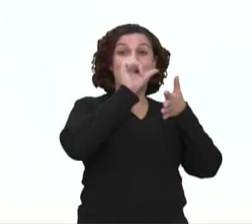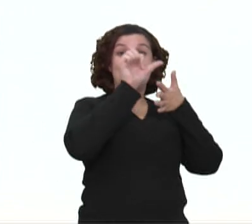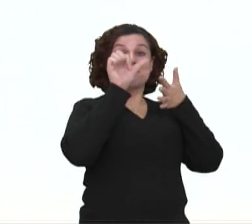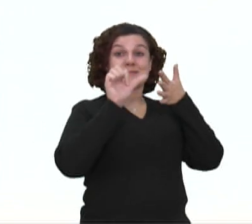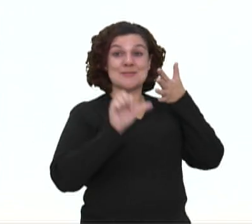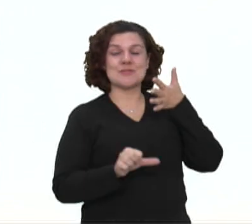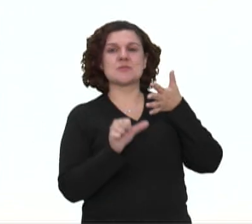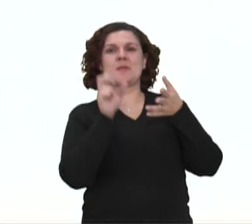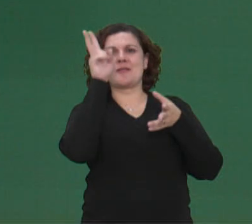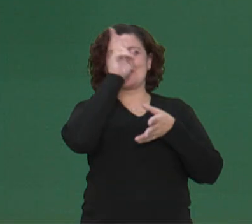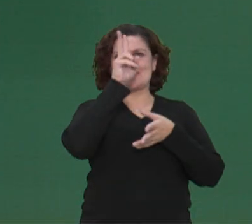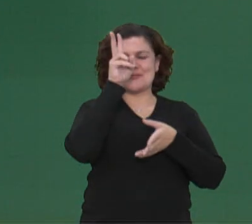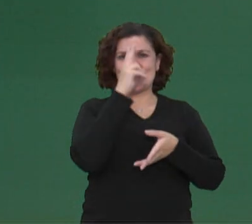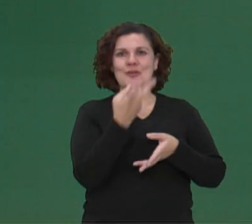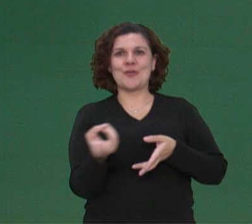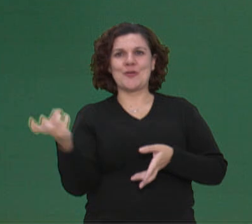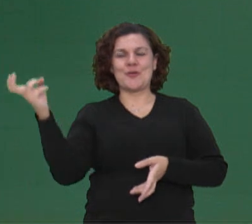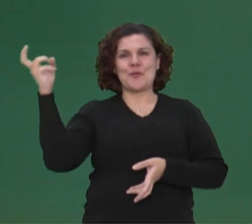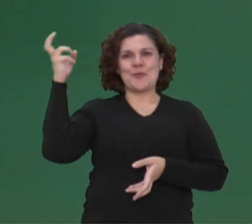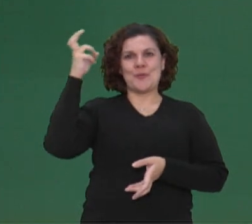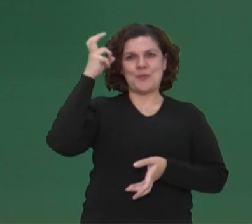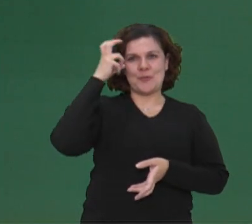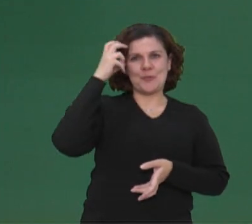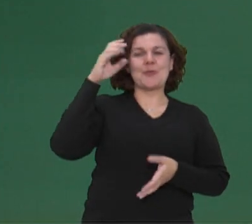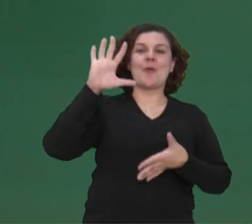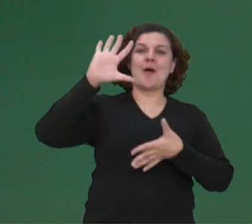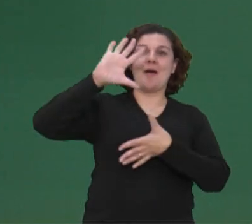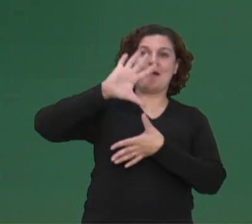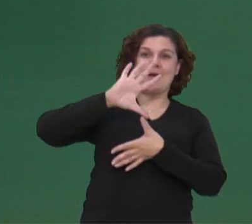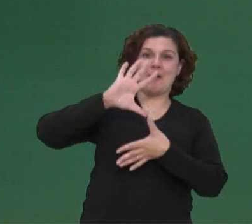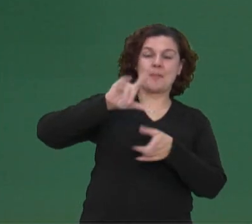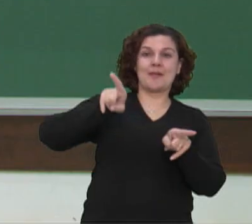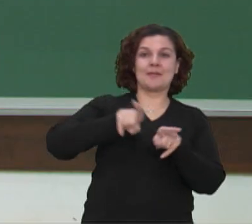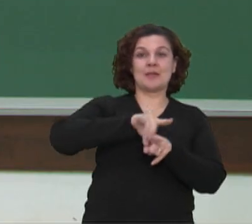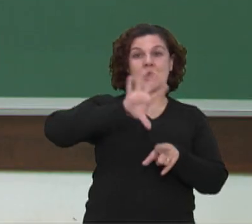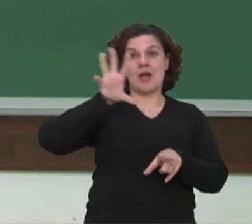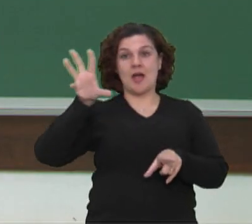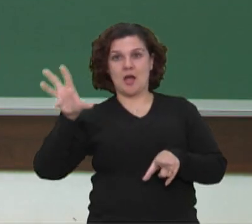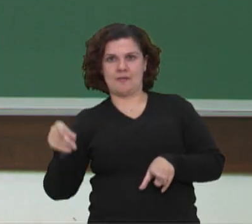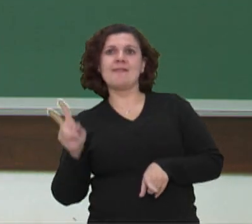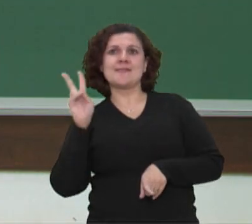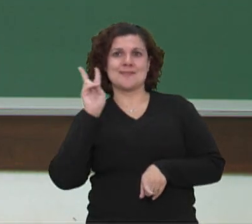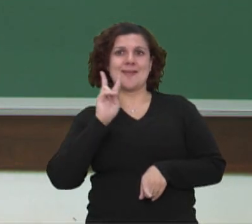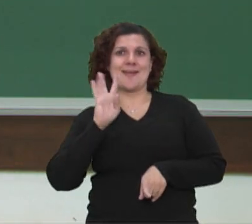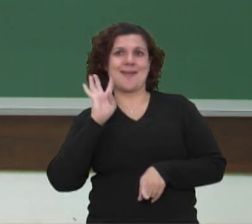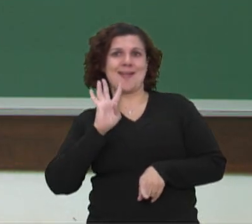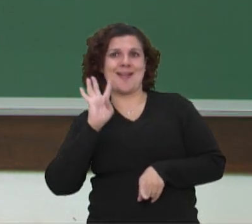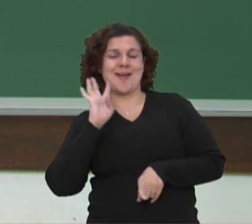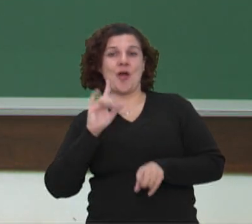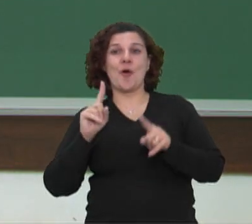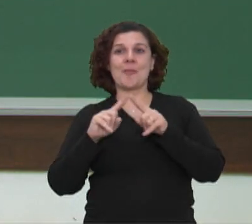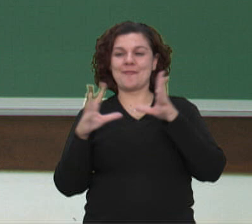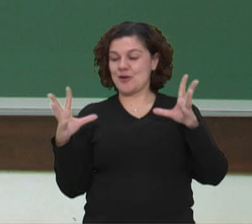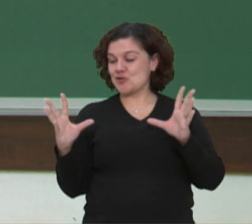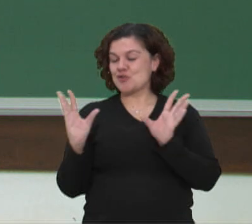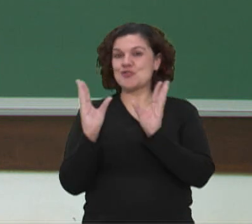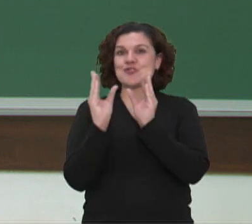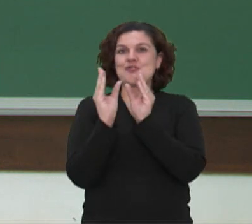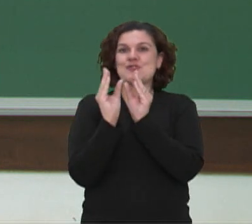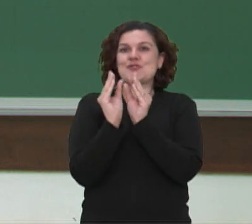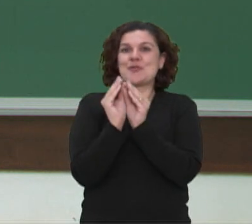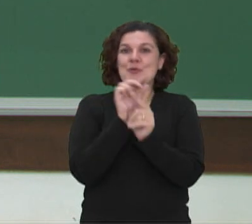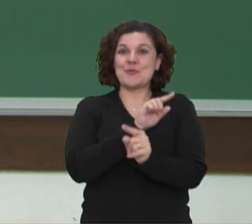históricos, culturais e regionais, tanto da América como da África. Portanto, vai ser um momento bacana, porque a gente vai juntar os dois